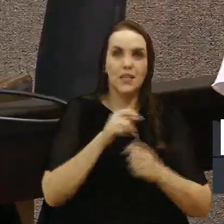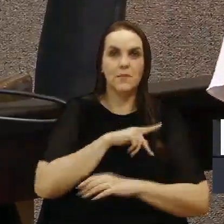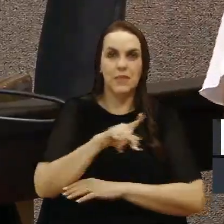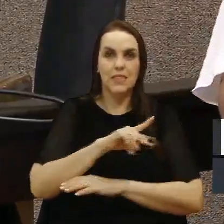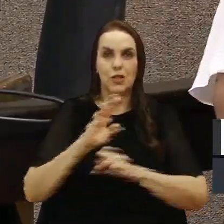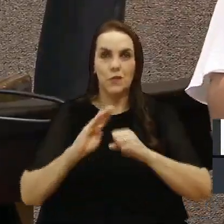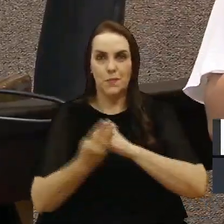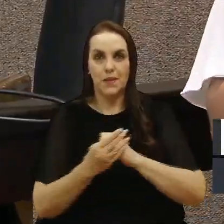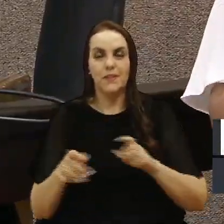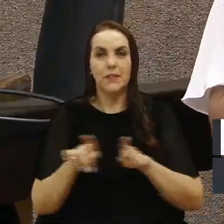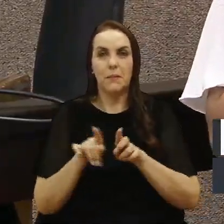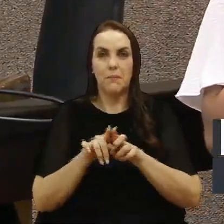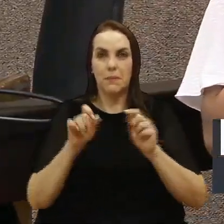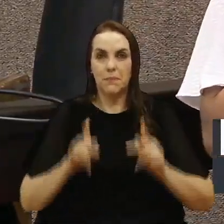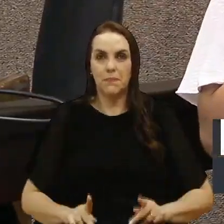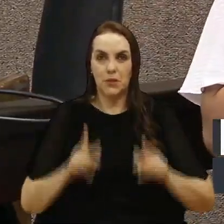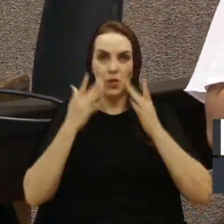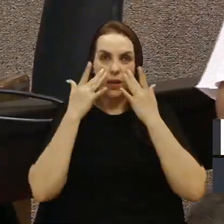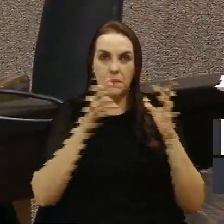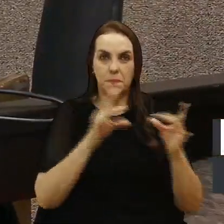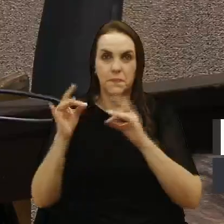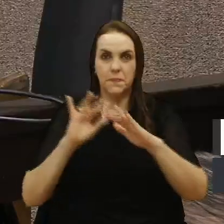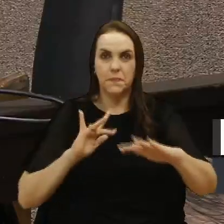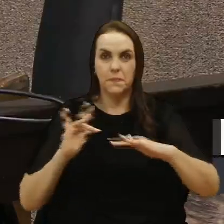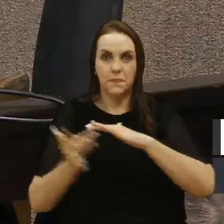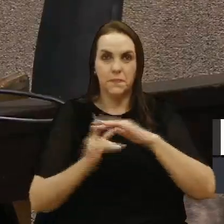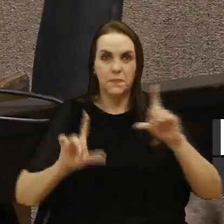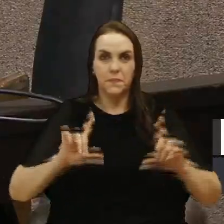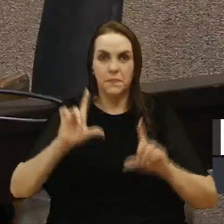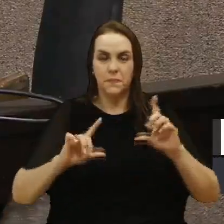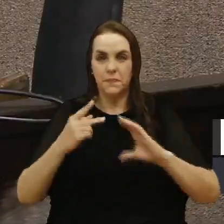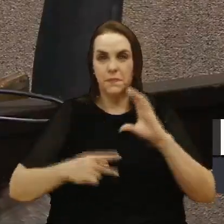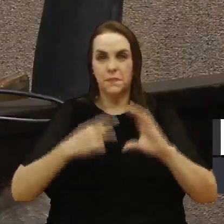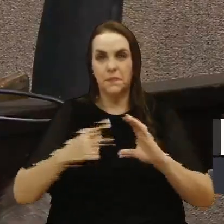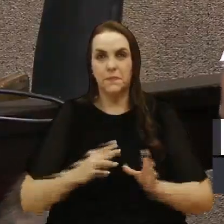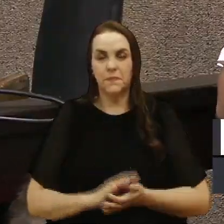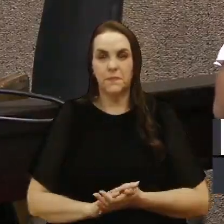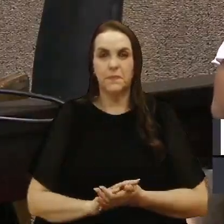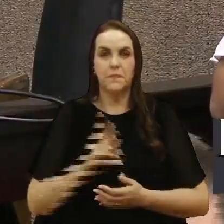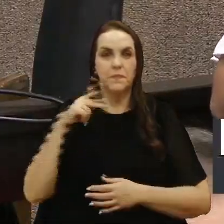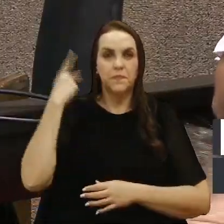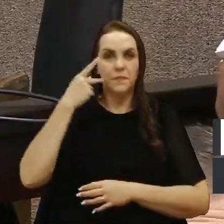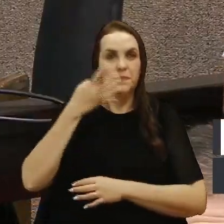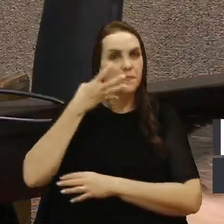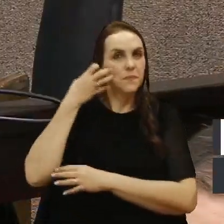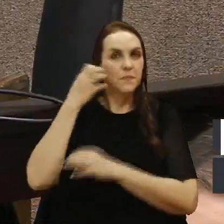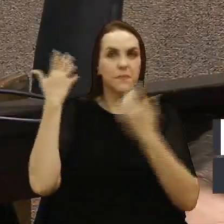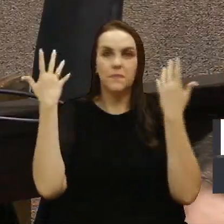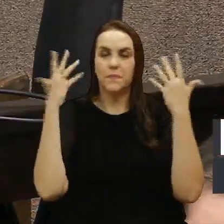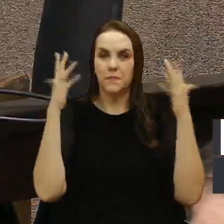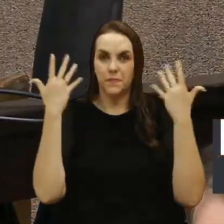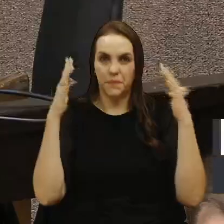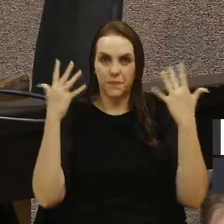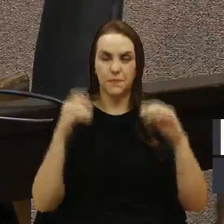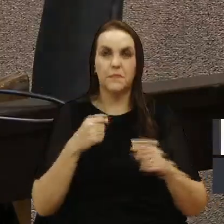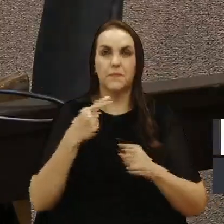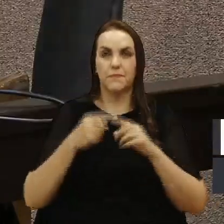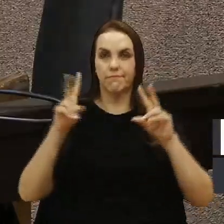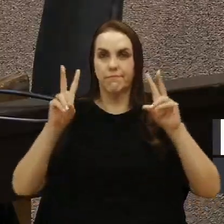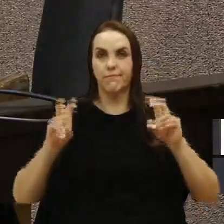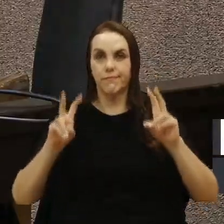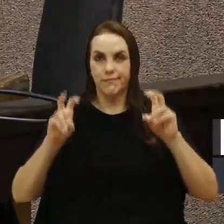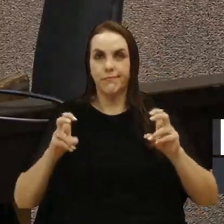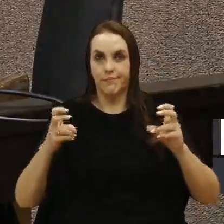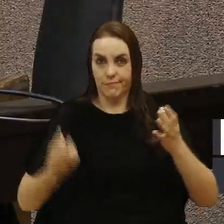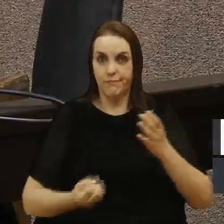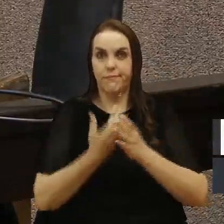bairros e também o pessoal que nos assiste através da TV Câmara. Vereador Jack, primeiro lhe parabenizar por trazer esse assunto à